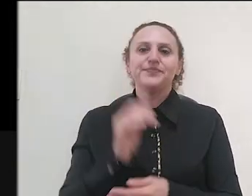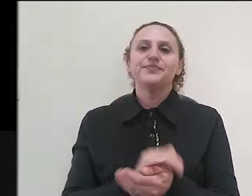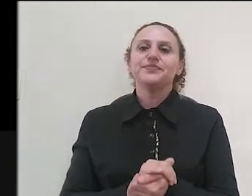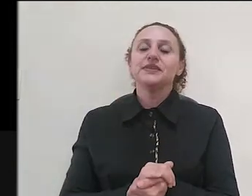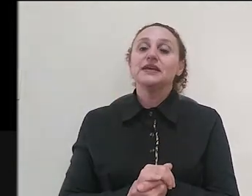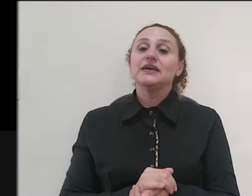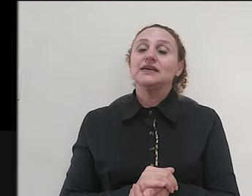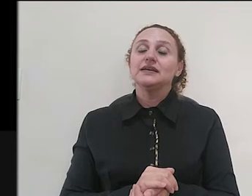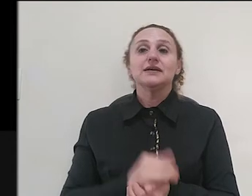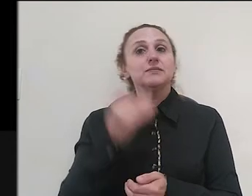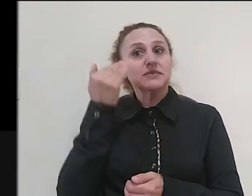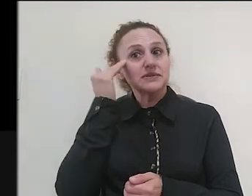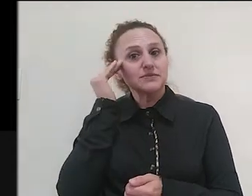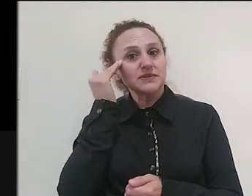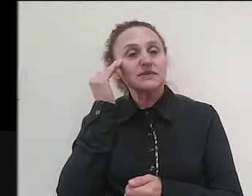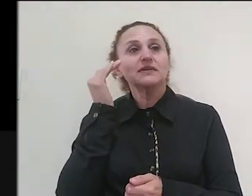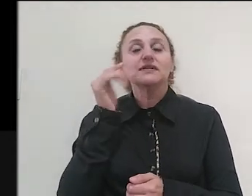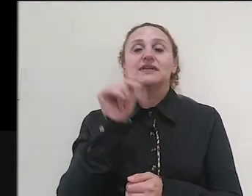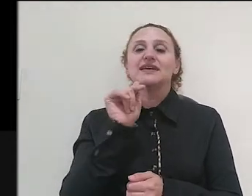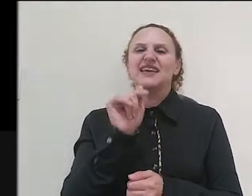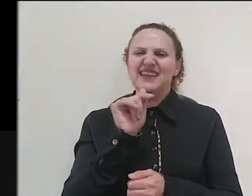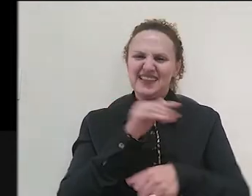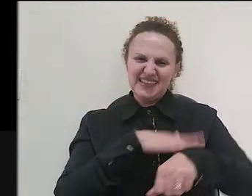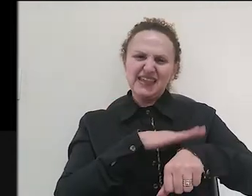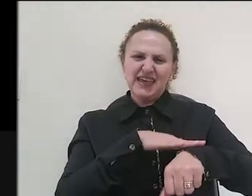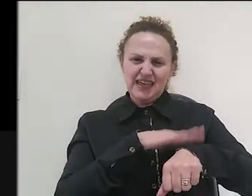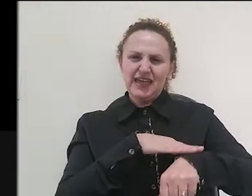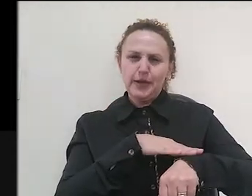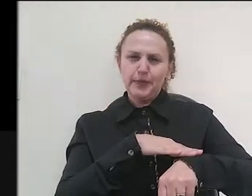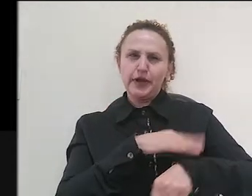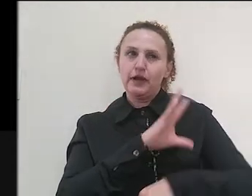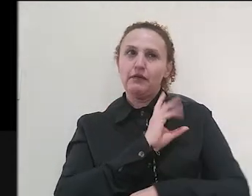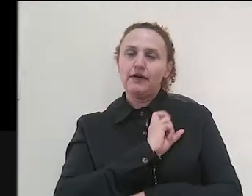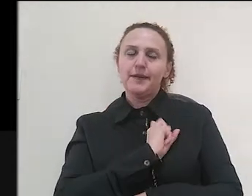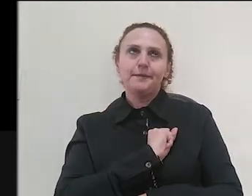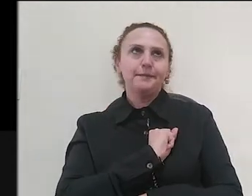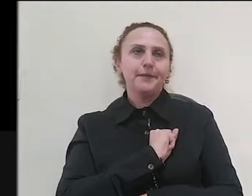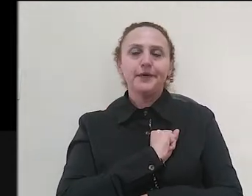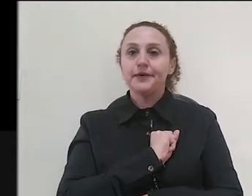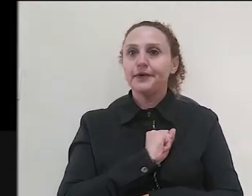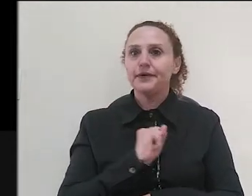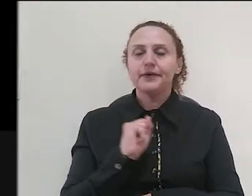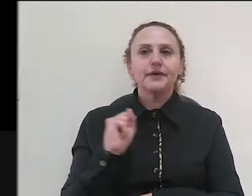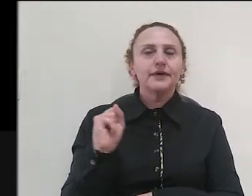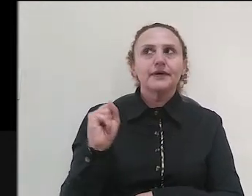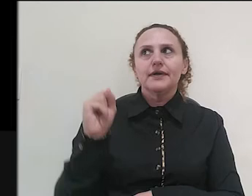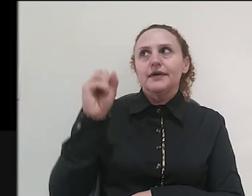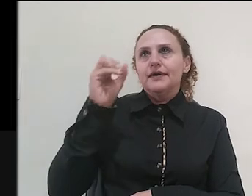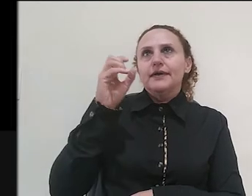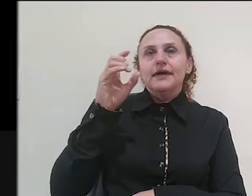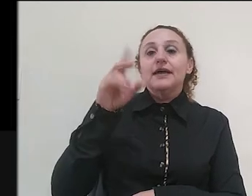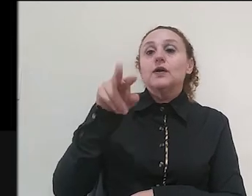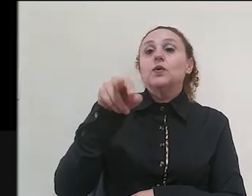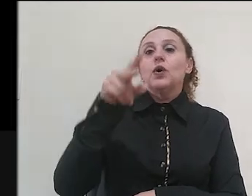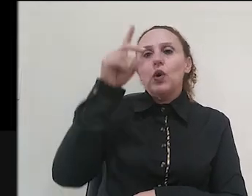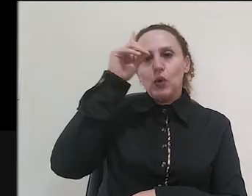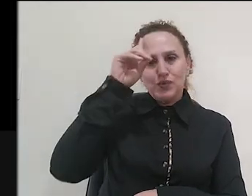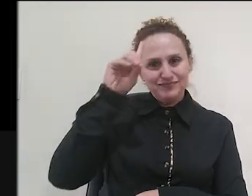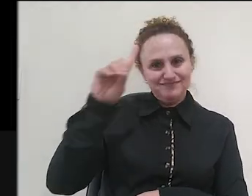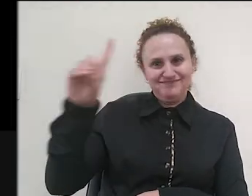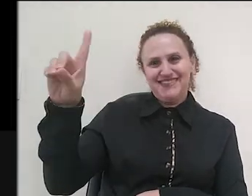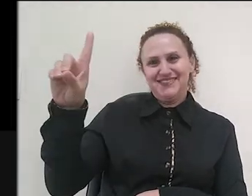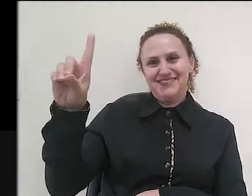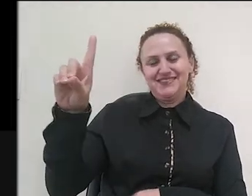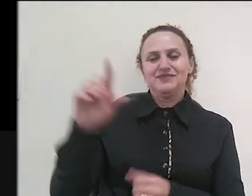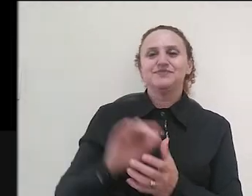época o amor era uma divindade. Então, quando o amor agita o meu espírito, quer dizer que eu estou tomada por um Deus quando eu estou apaixonada. Um outro poema